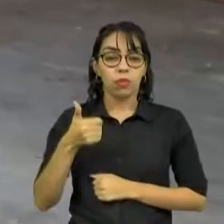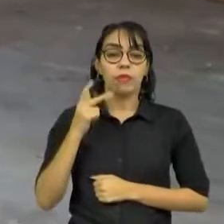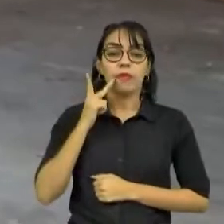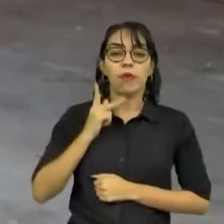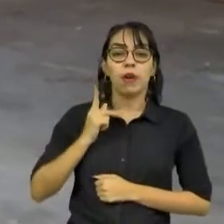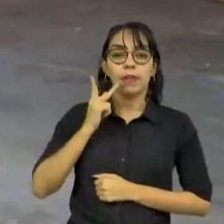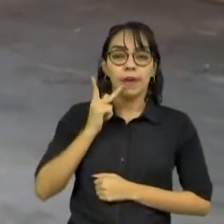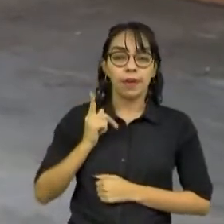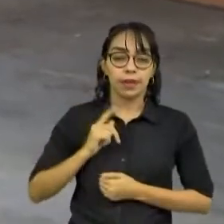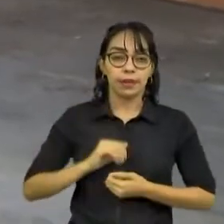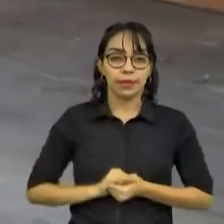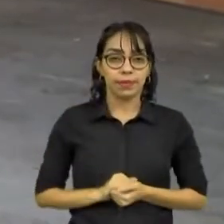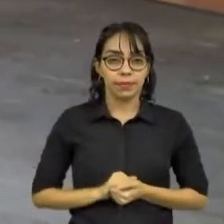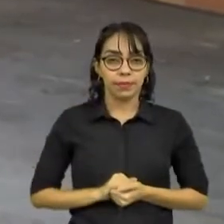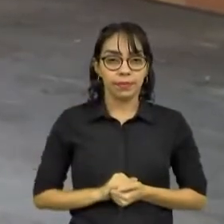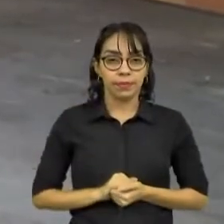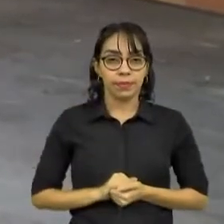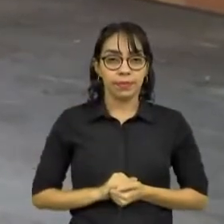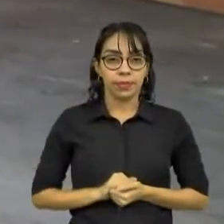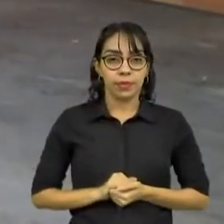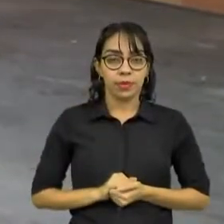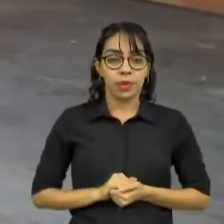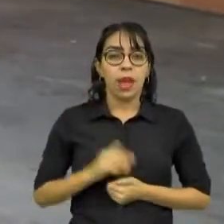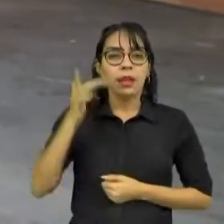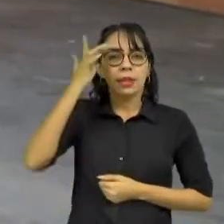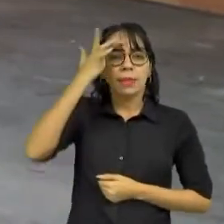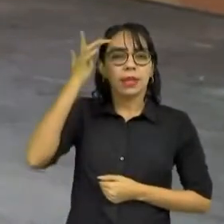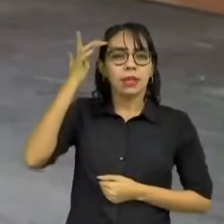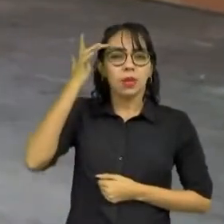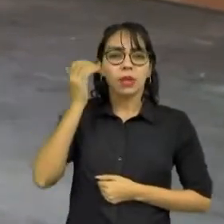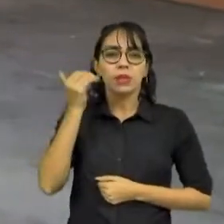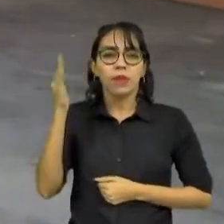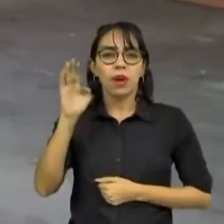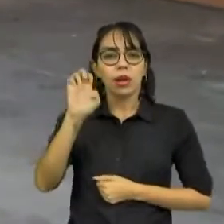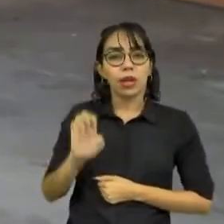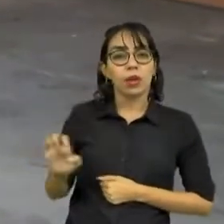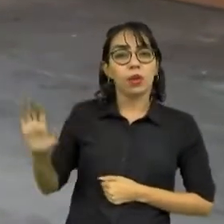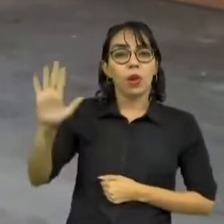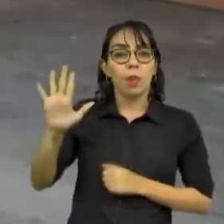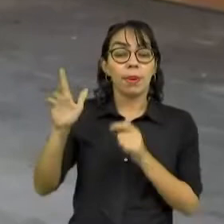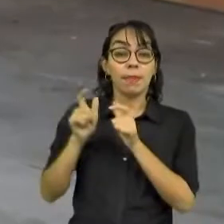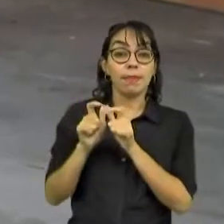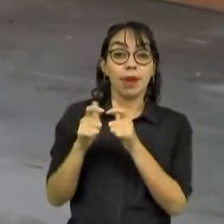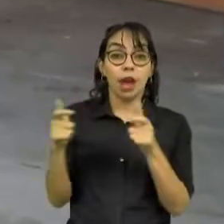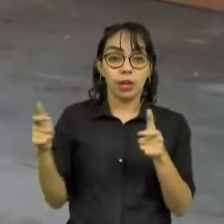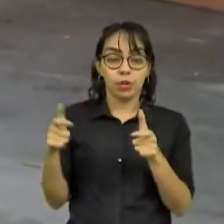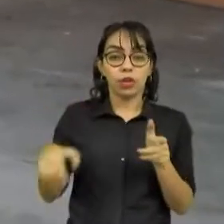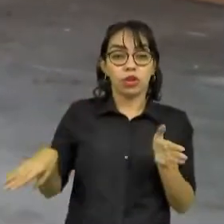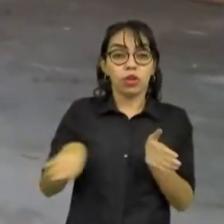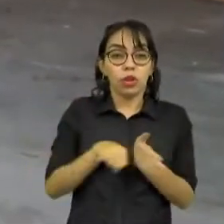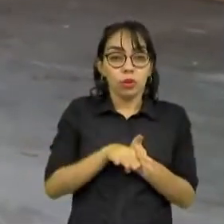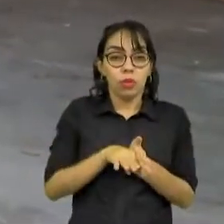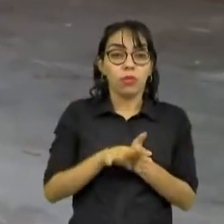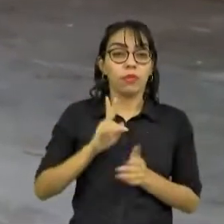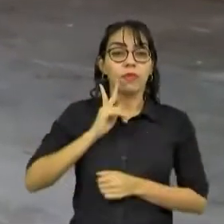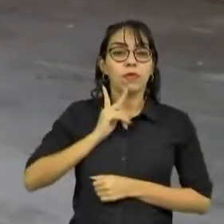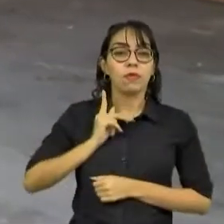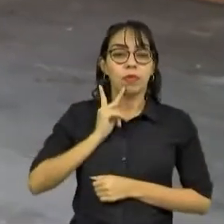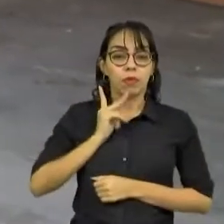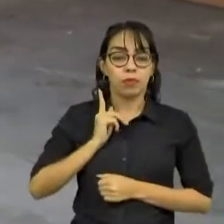2.200 passageiros vindos do exterior, a maioria da Europa. Nesse mesmo período, em 2022, foram